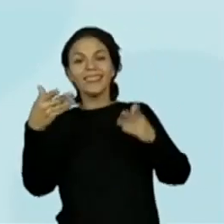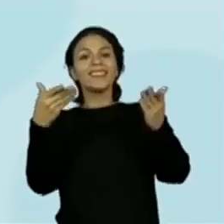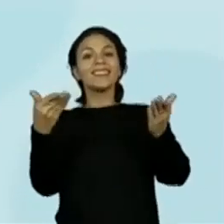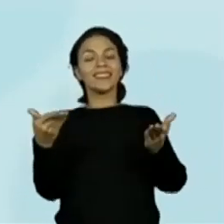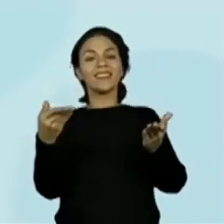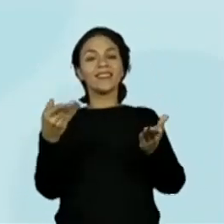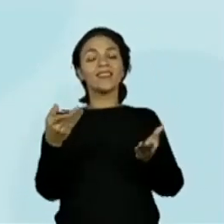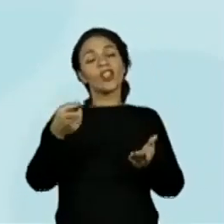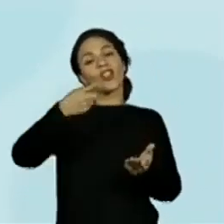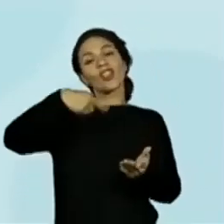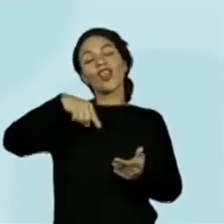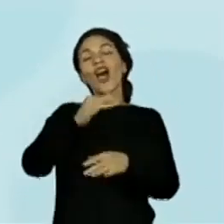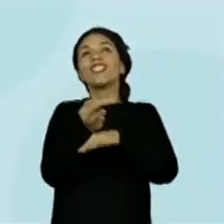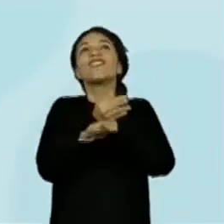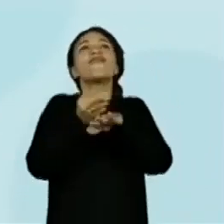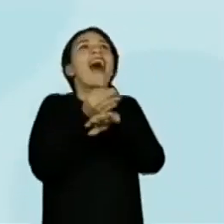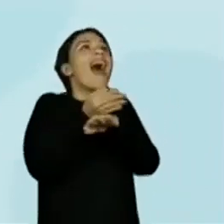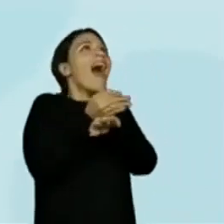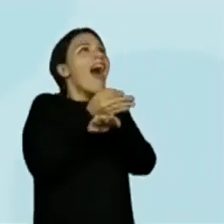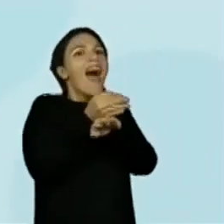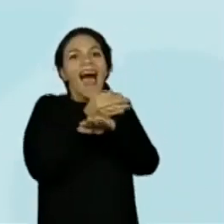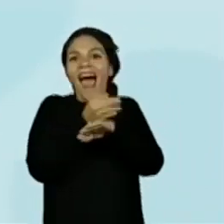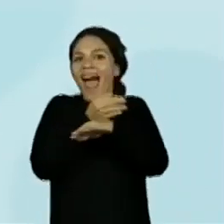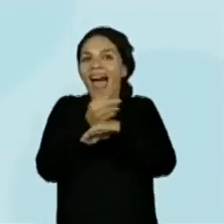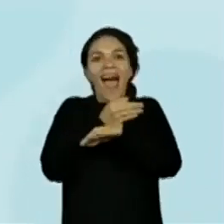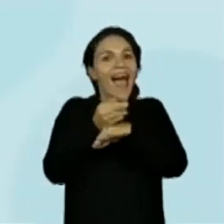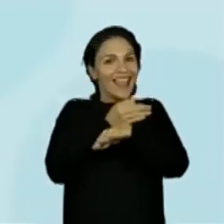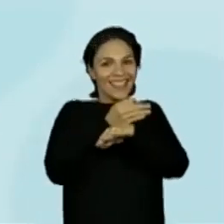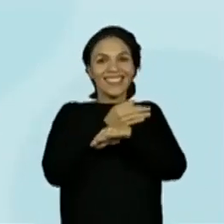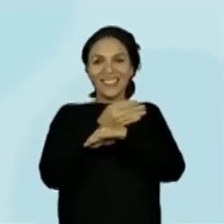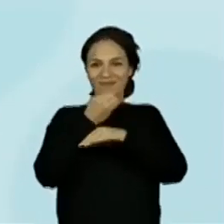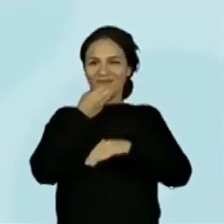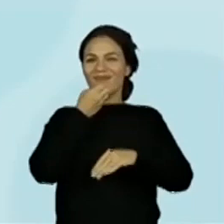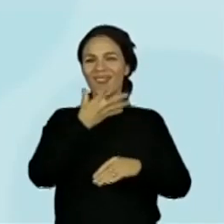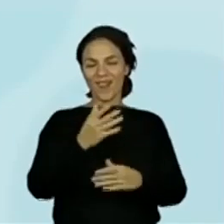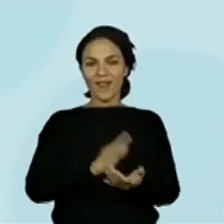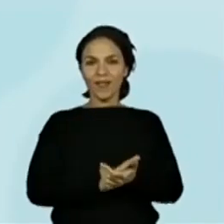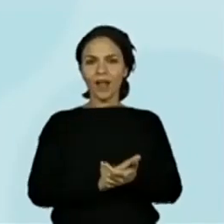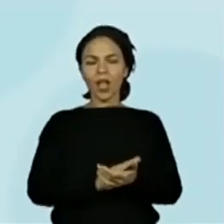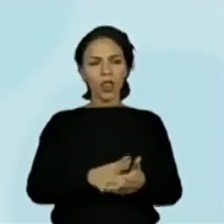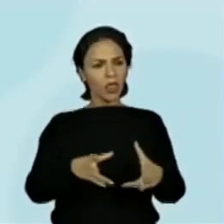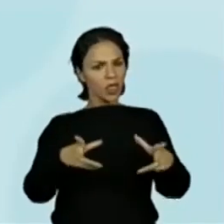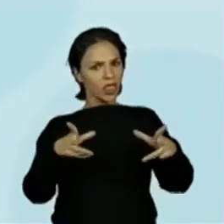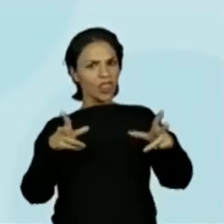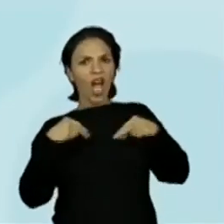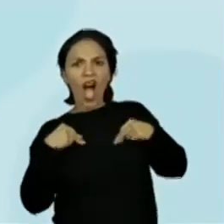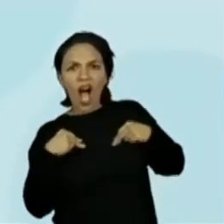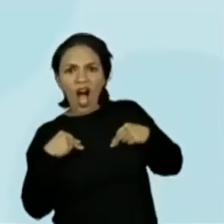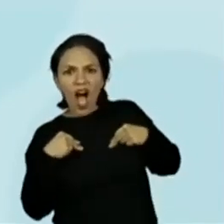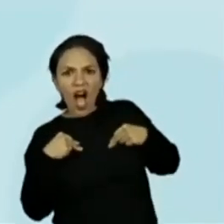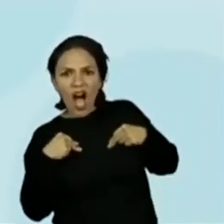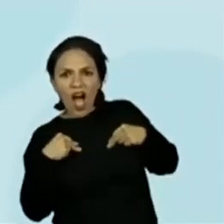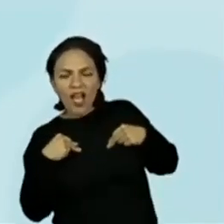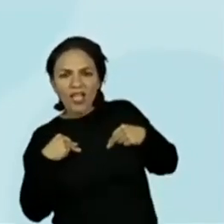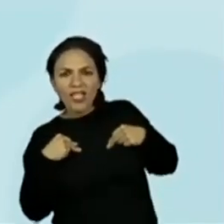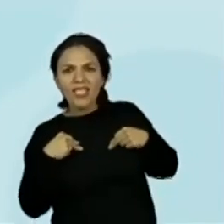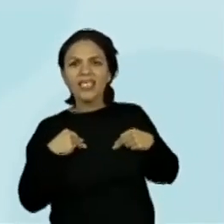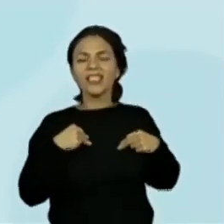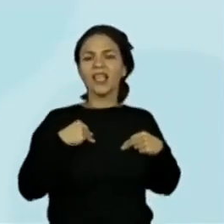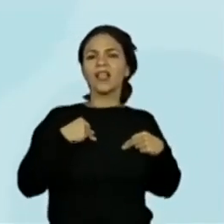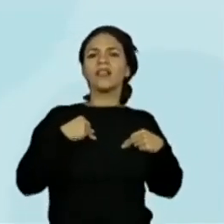de férias! Que tempo bom, né? Minha nossa! O índice